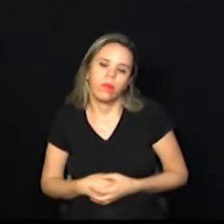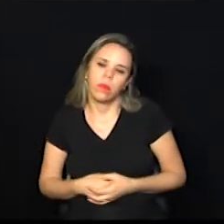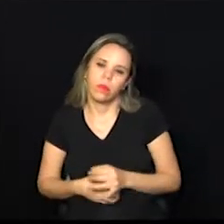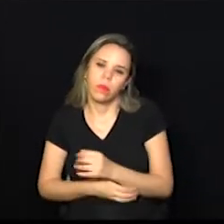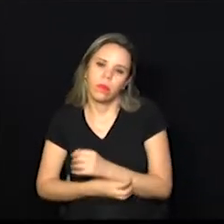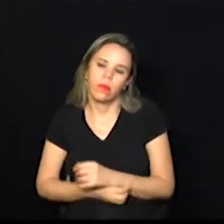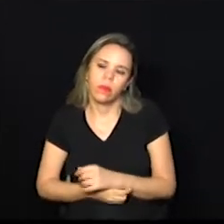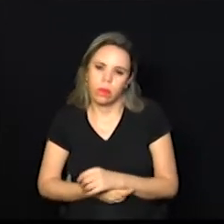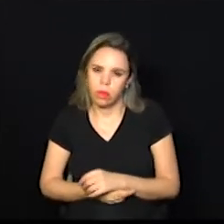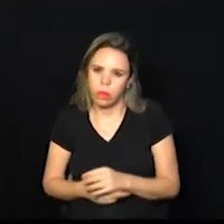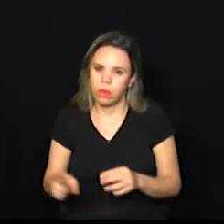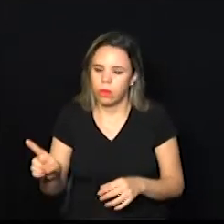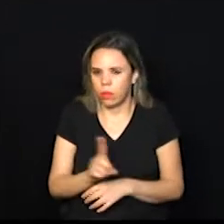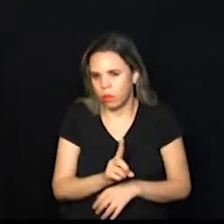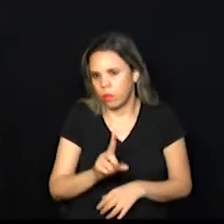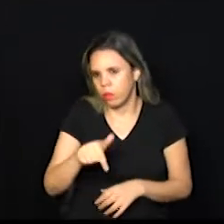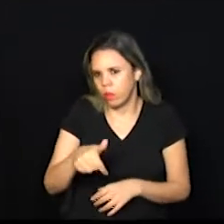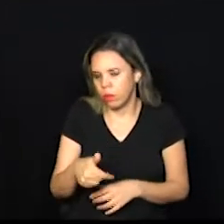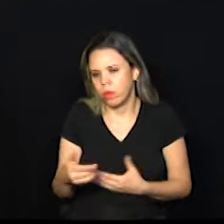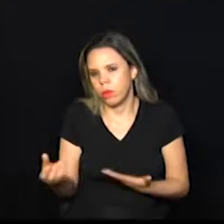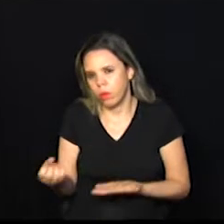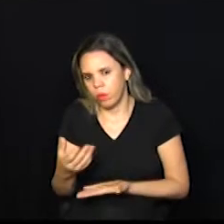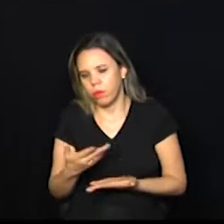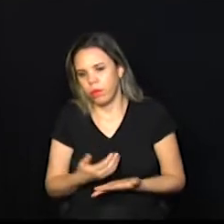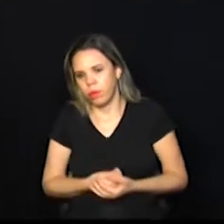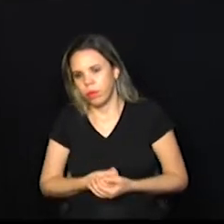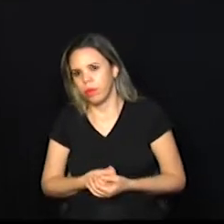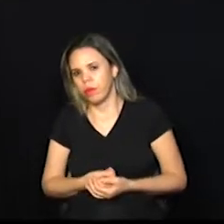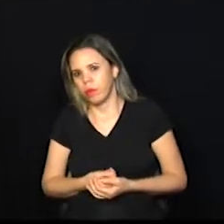são aquelas que chegam mais recentes. Tá?